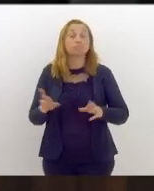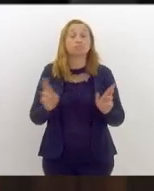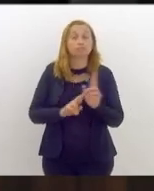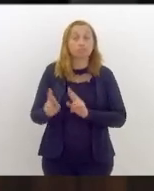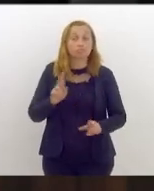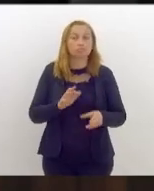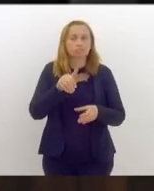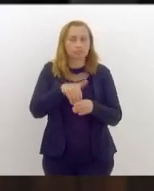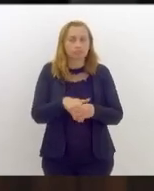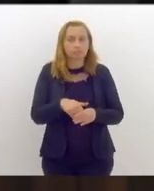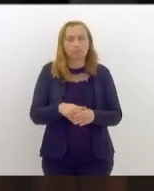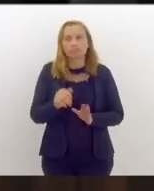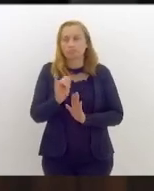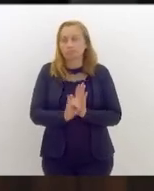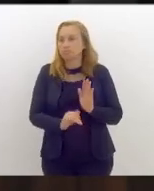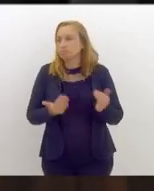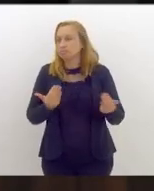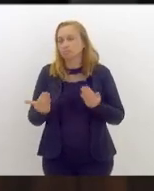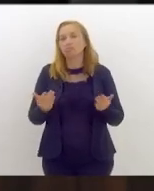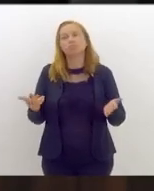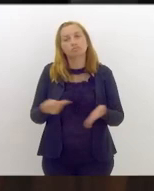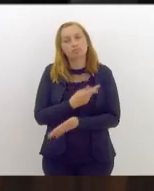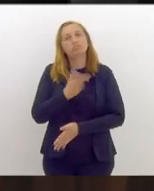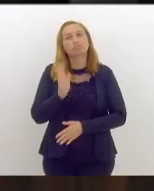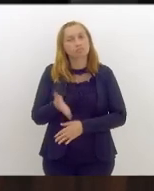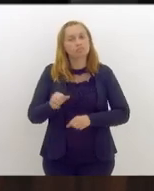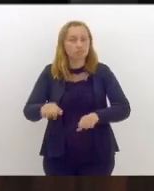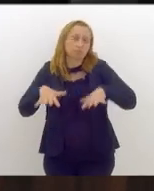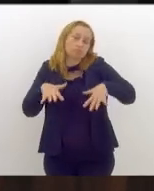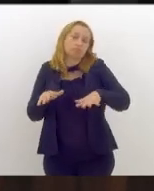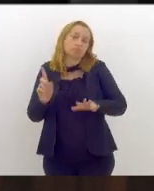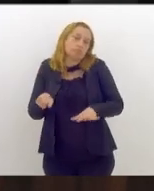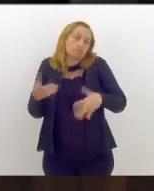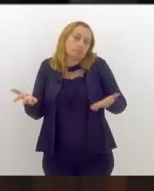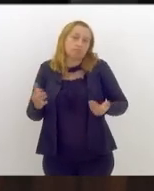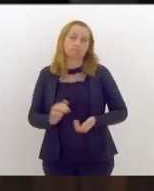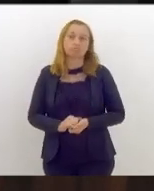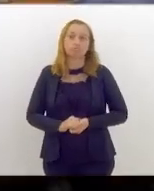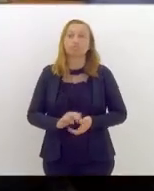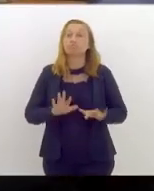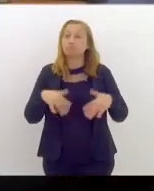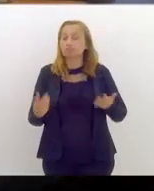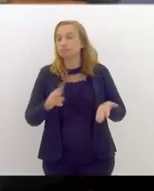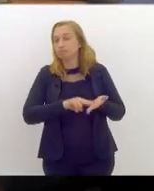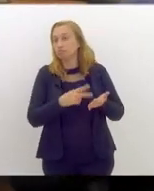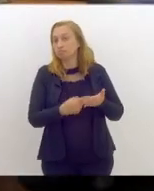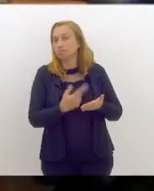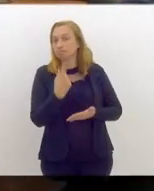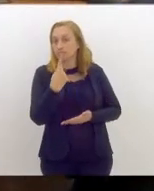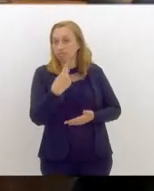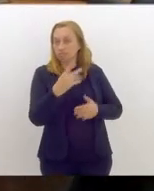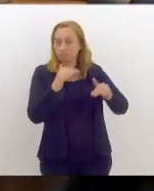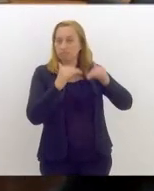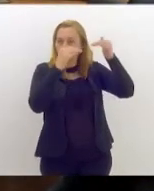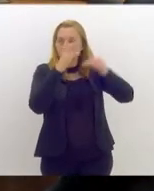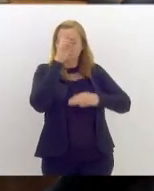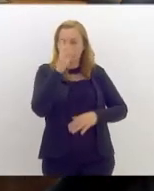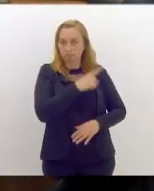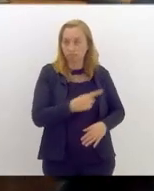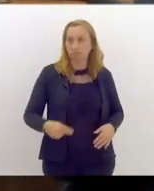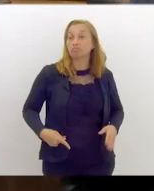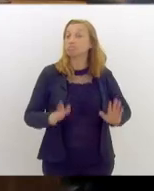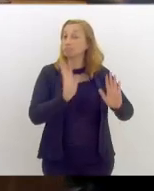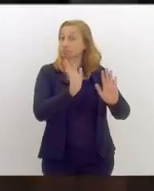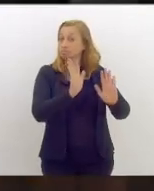a votar o relatório paralelo já aconteceu no plenário é isso então interpretação de vossa excelência é que não